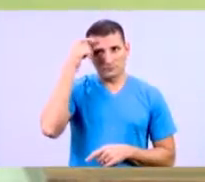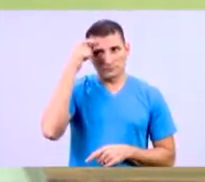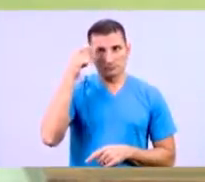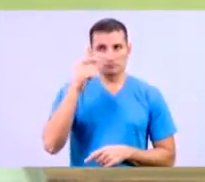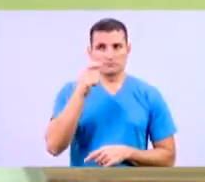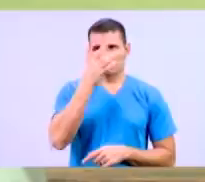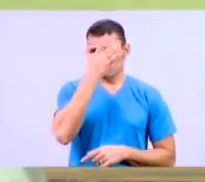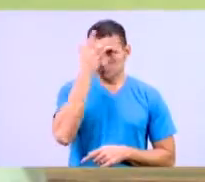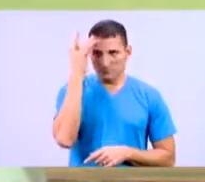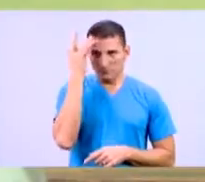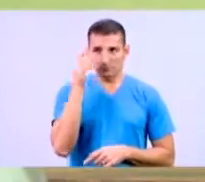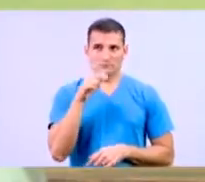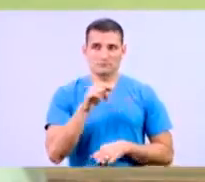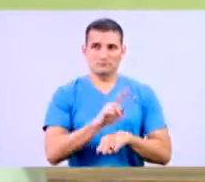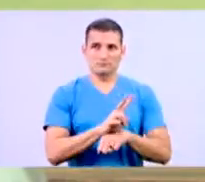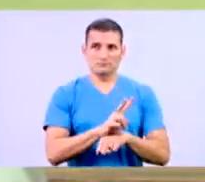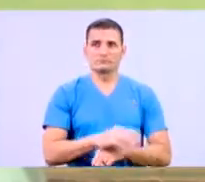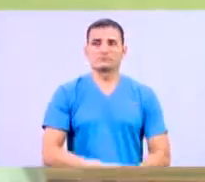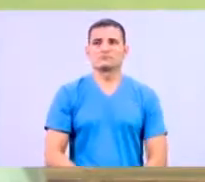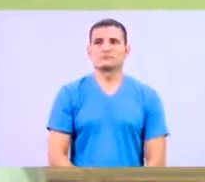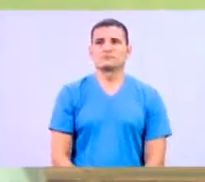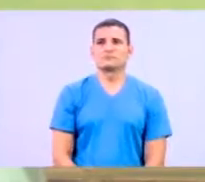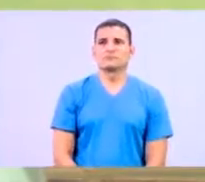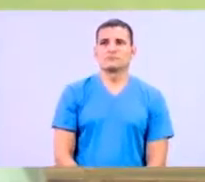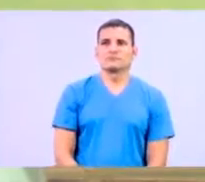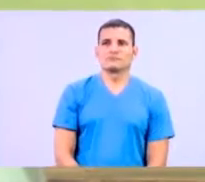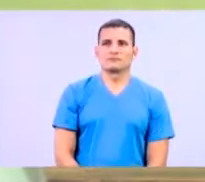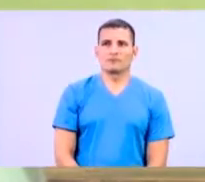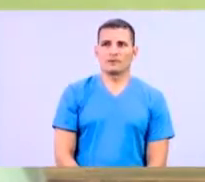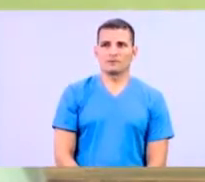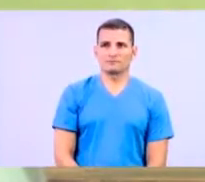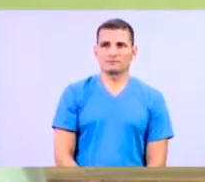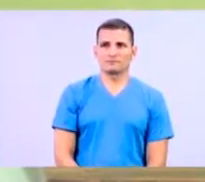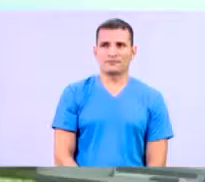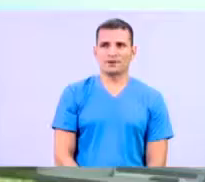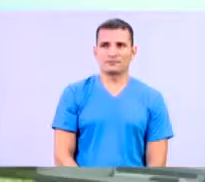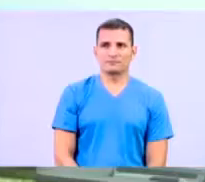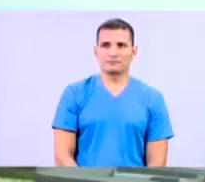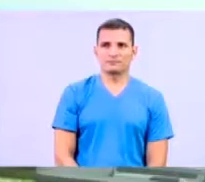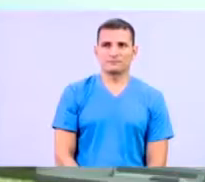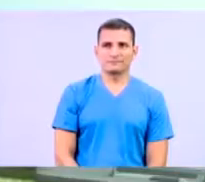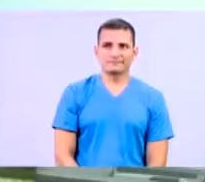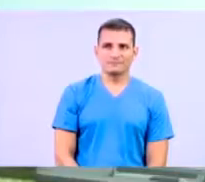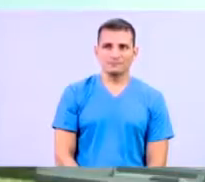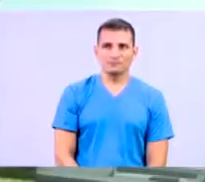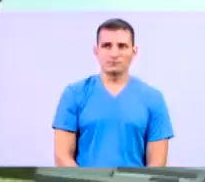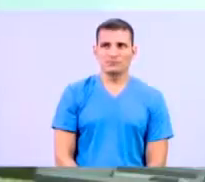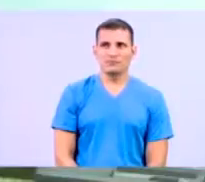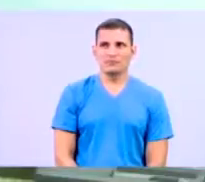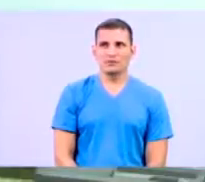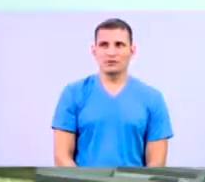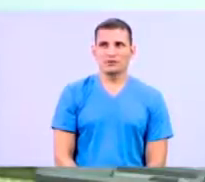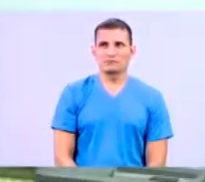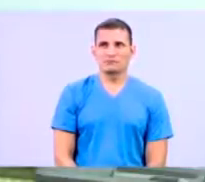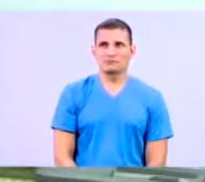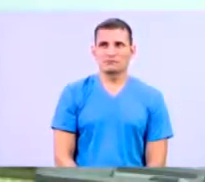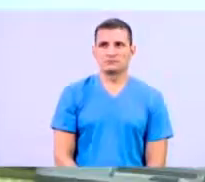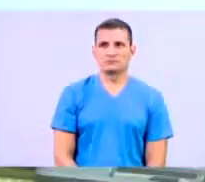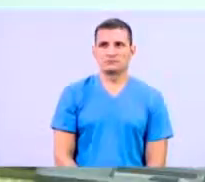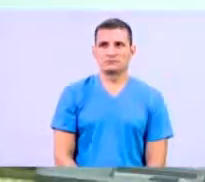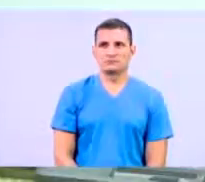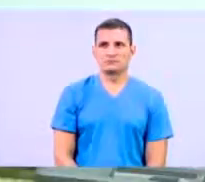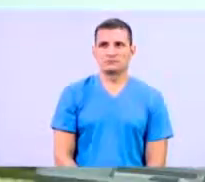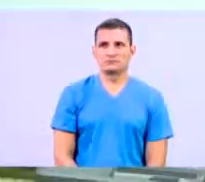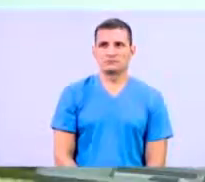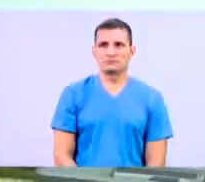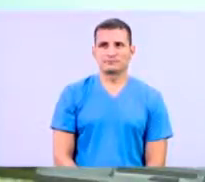esta segurança. Muito bom. Jussi sempre participando aqui conosco, parabéns, está certíssimo. Mas vamos conhecer um pouquinho mais e